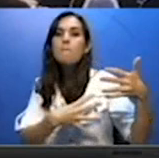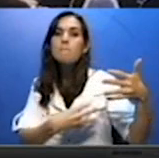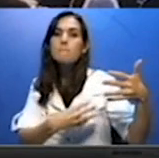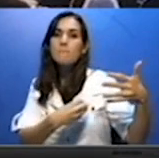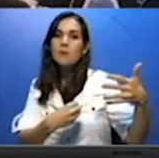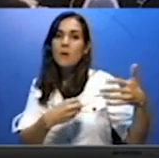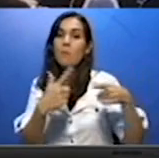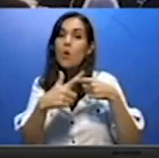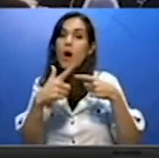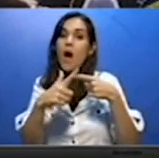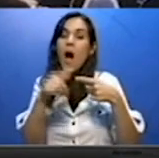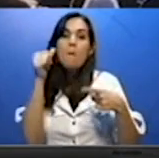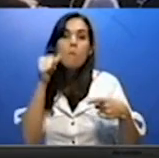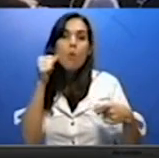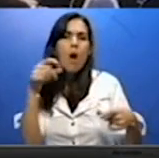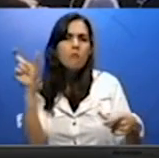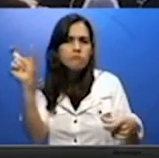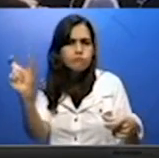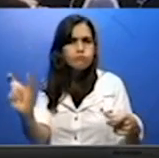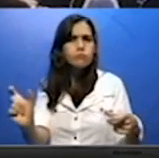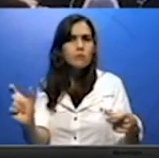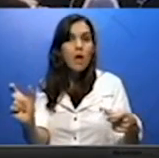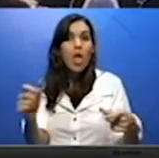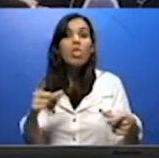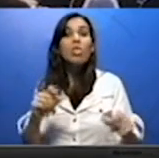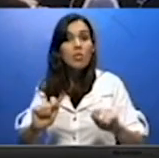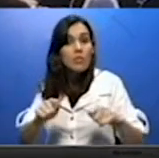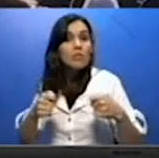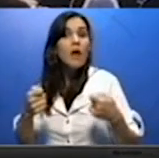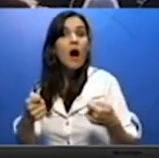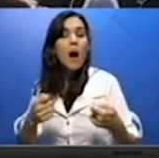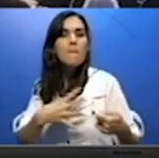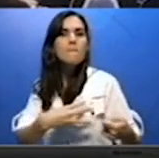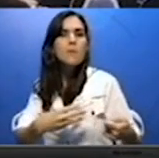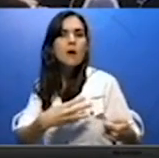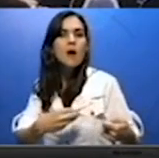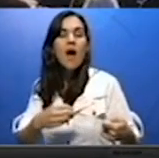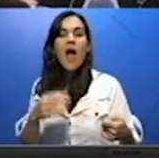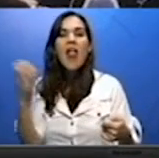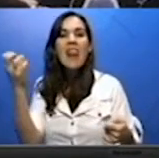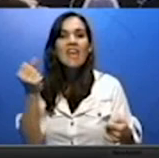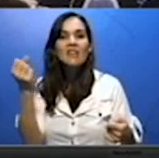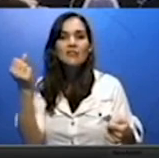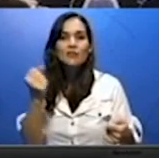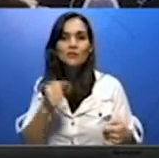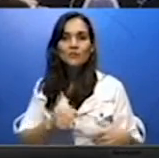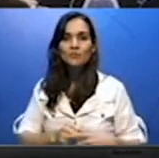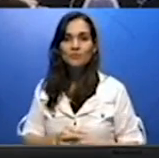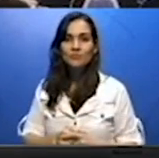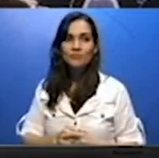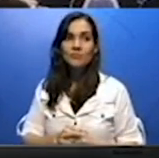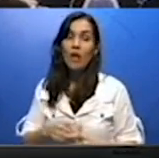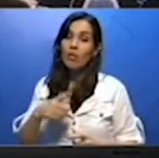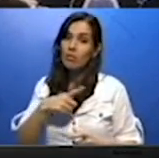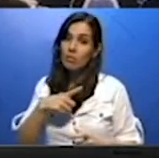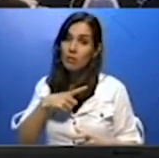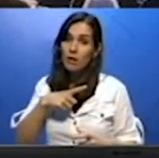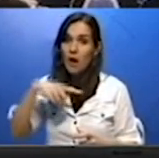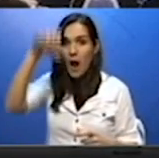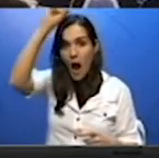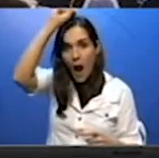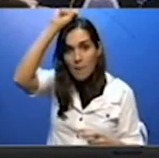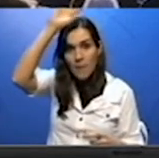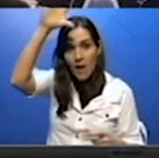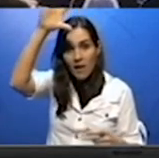onde a fêmea tem essa glândula que permite a amamentação dos filhotes a e Aqui nós temos a a baleia